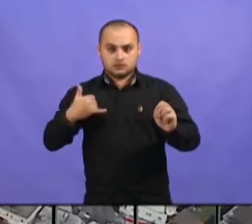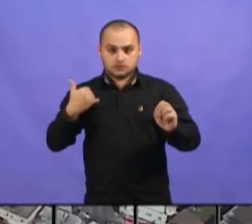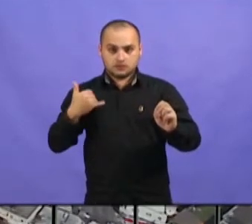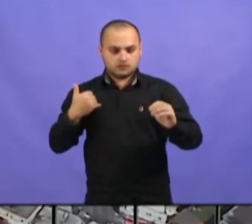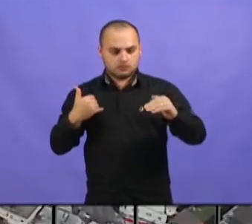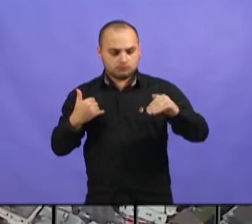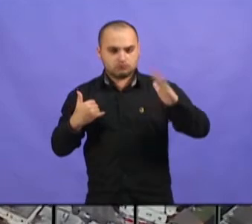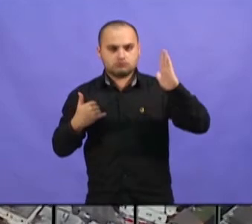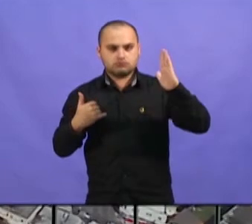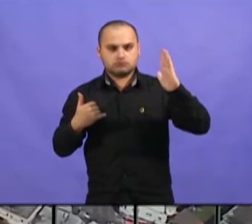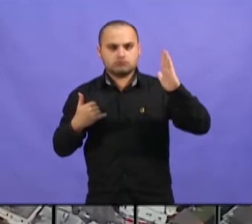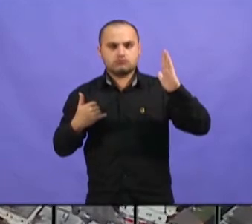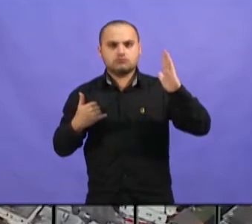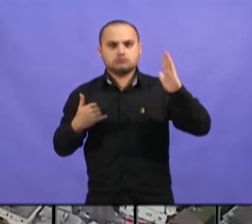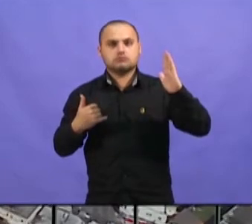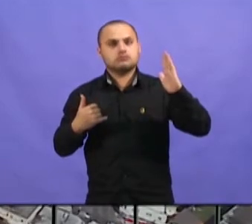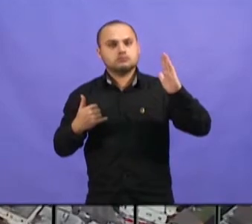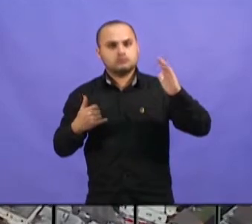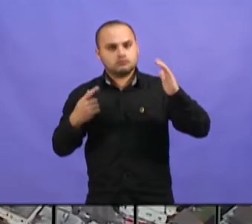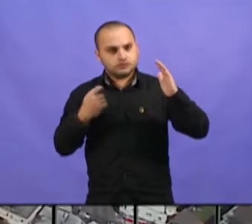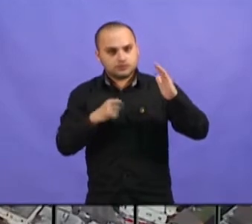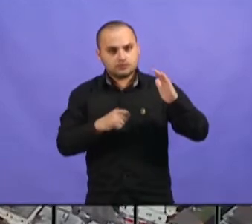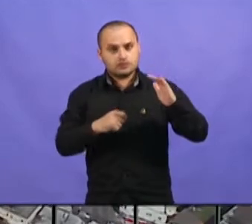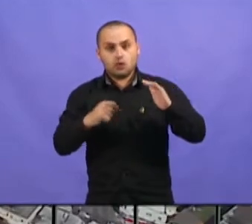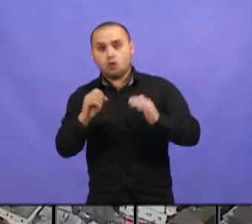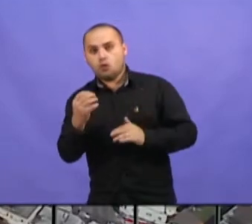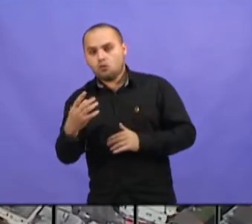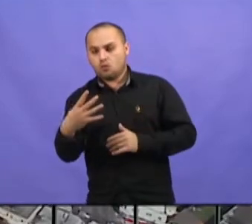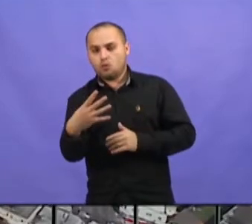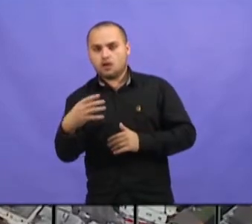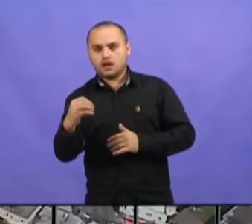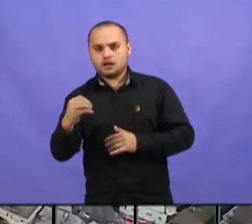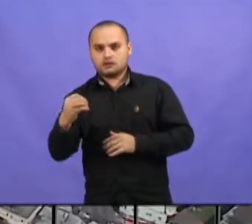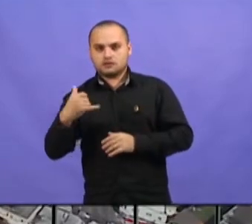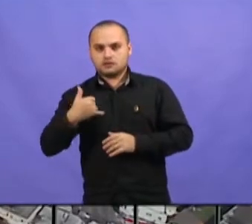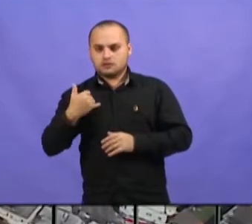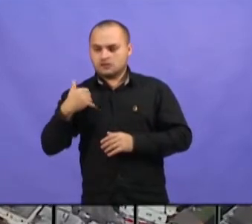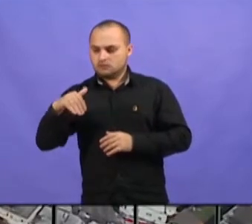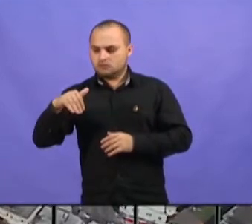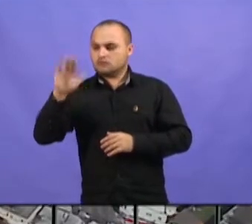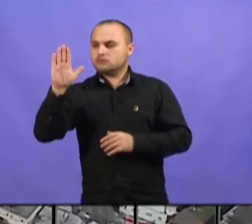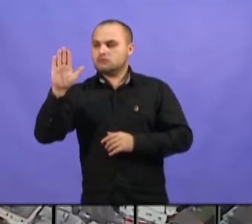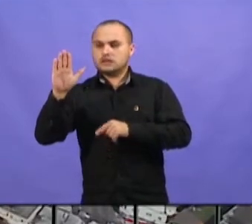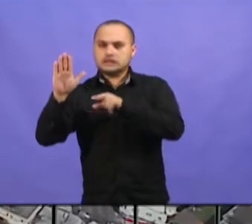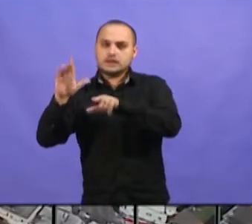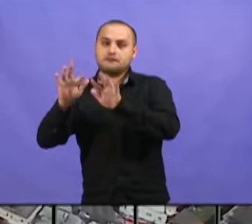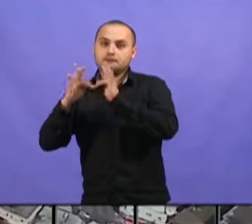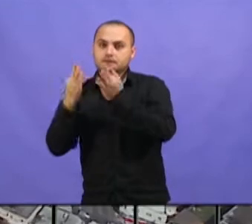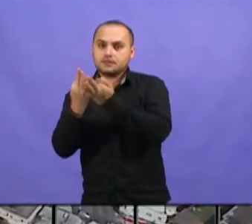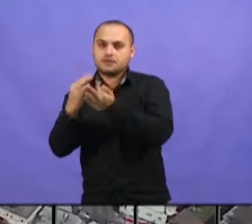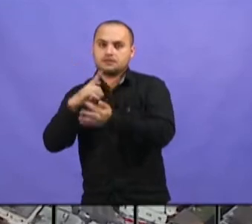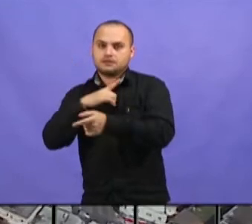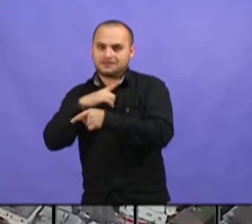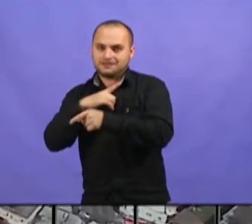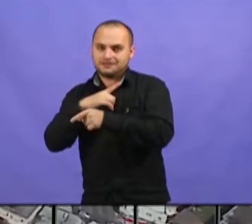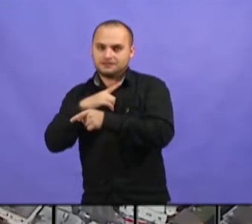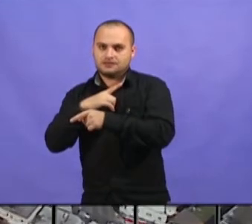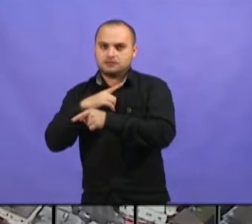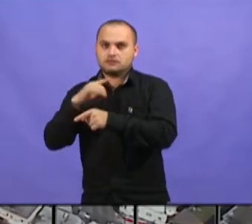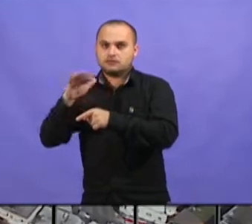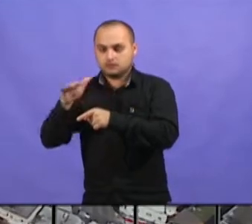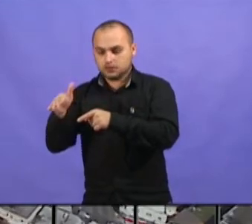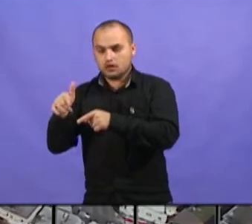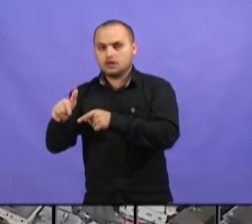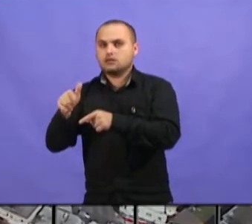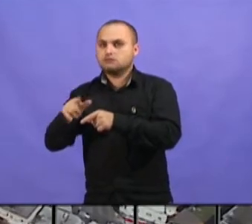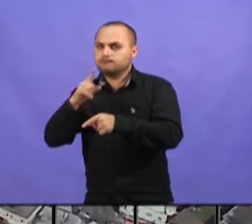40 anos, se pai e irmão com história de câncer de próstata. Então, acima dos 40 anos, com história familiar, já